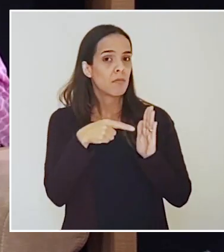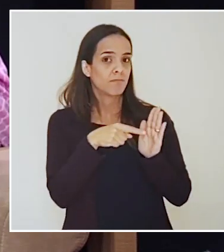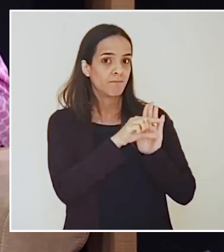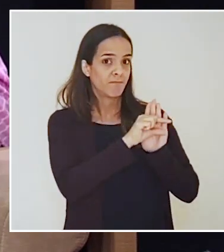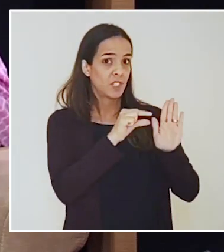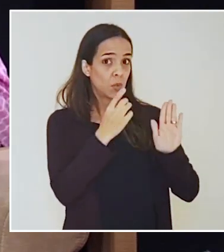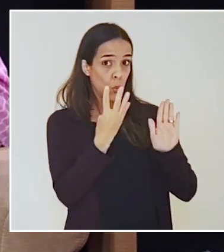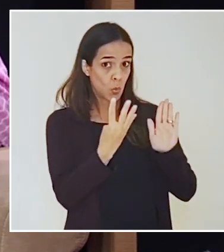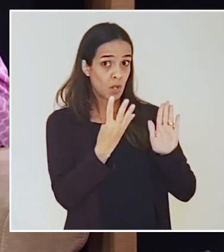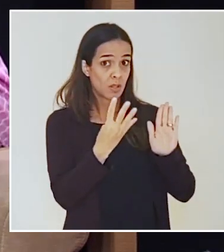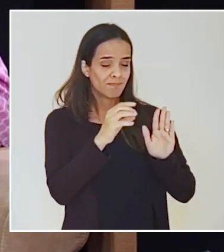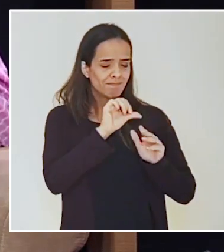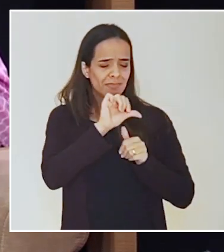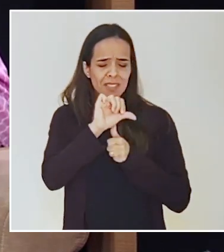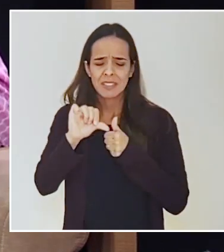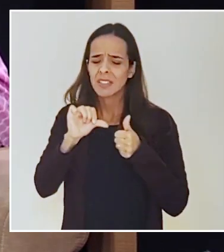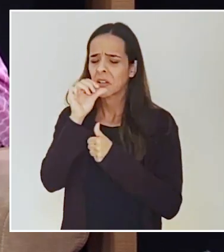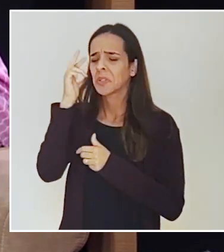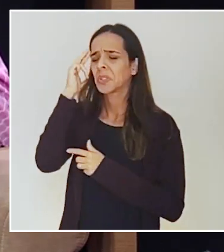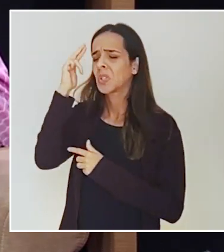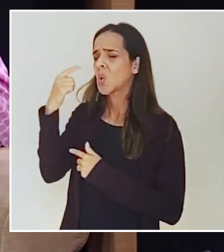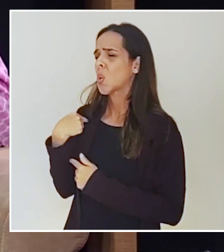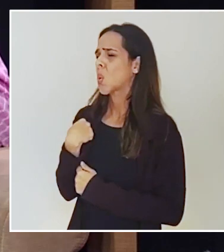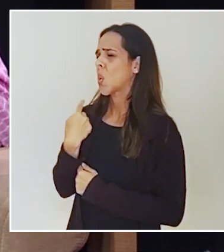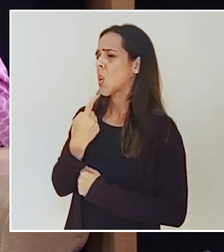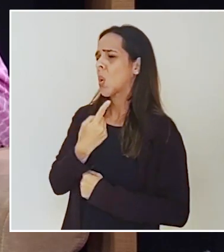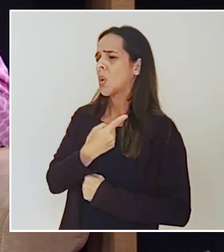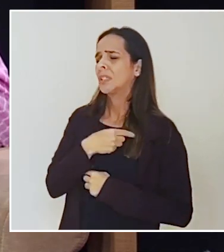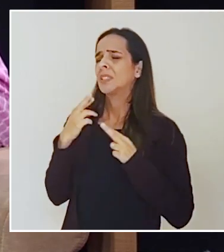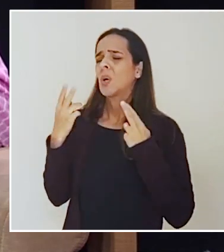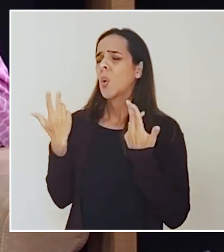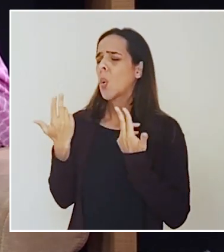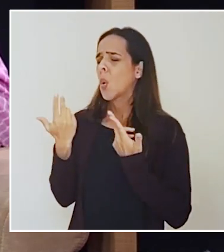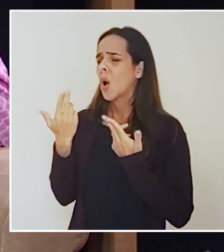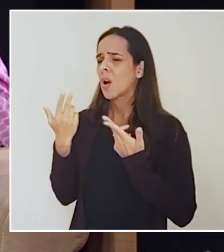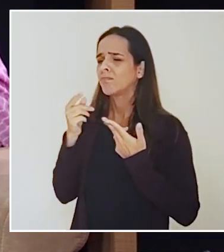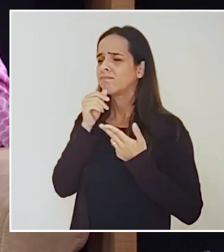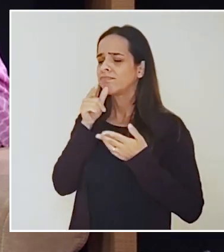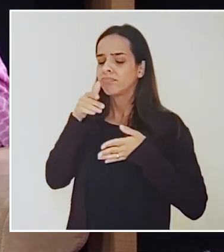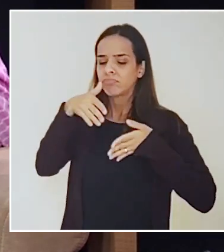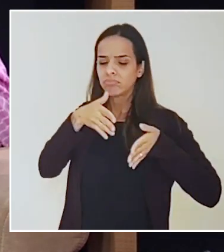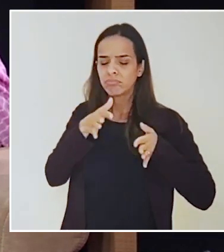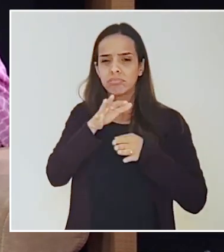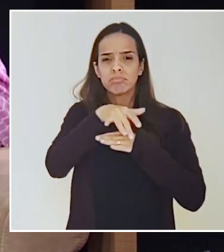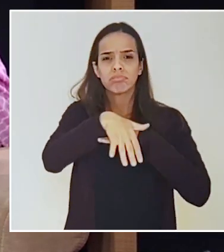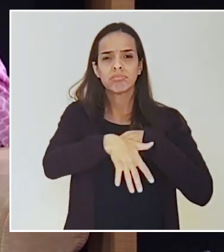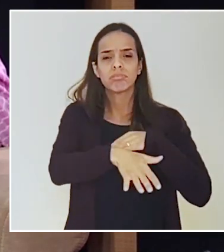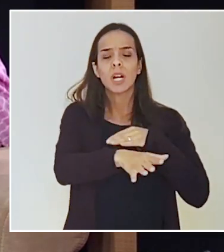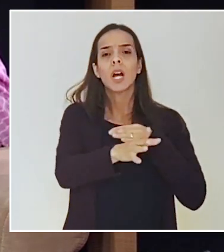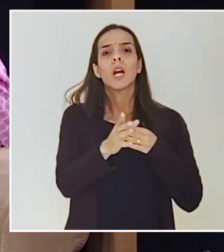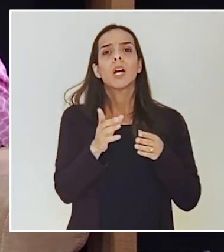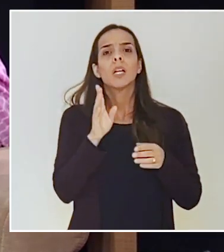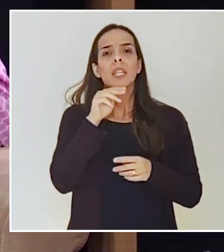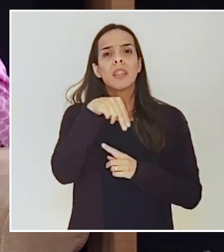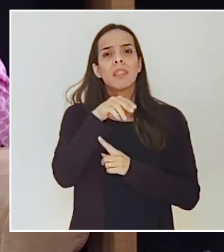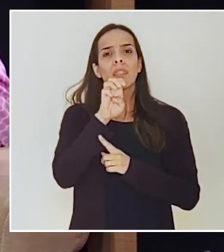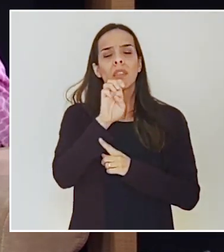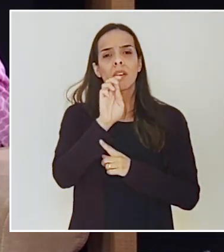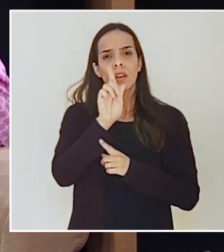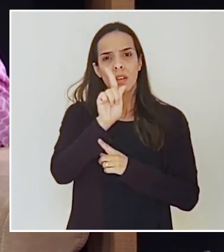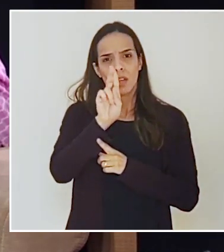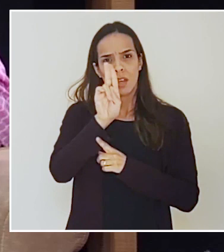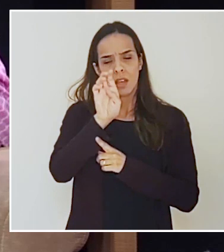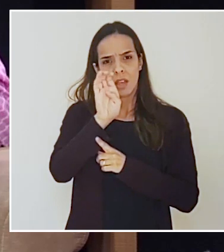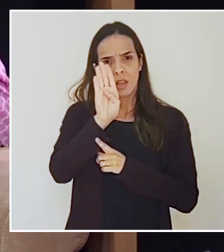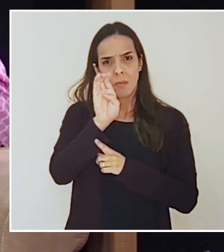nossa sorte, como as torrentes do Neguebe. Ele está fazendo um pedido, um clamor ele está levantando. Eu